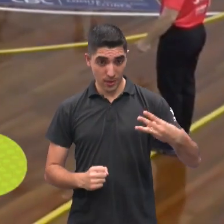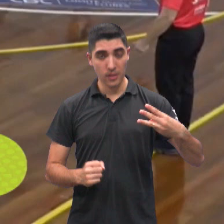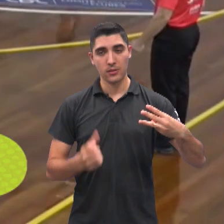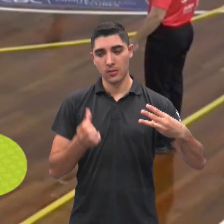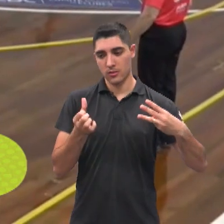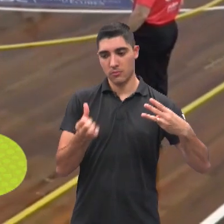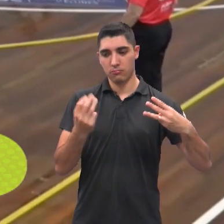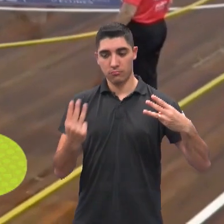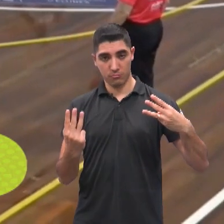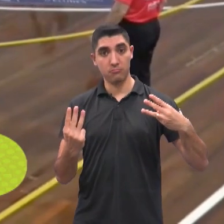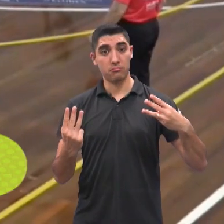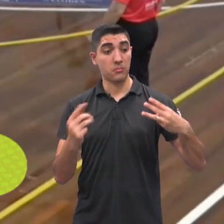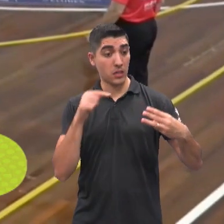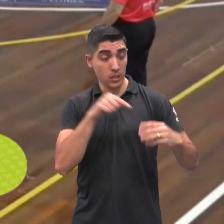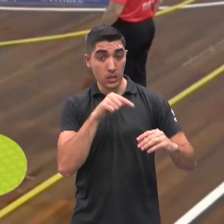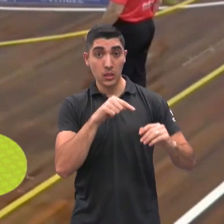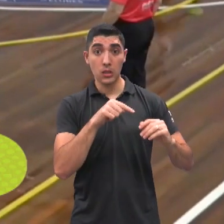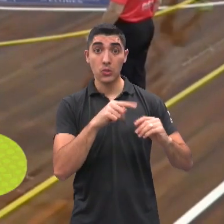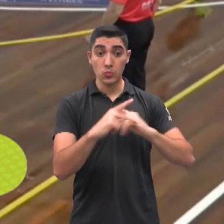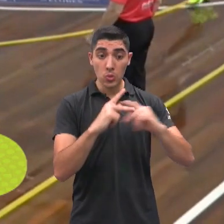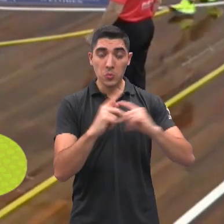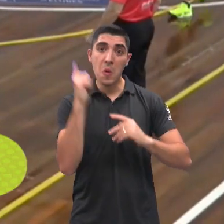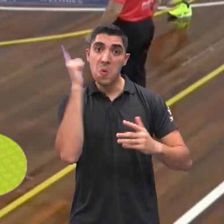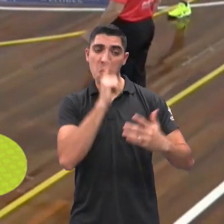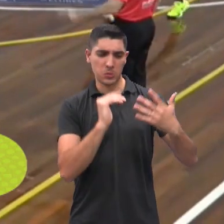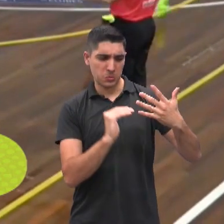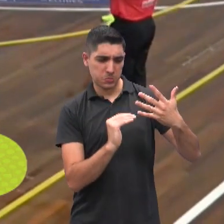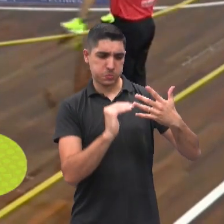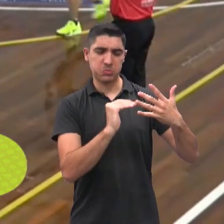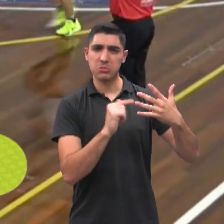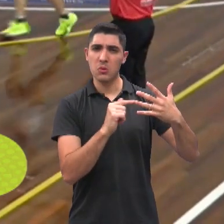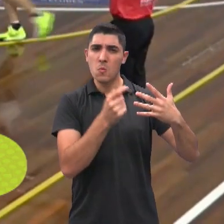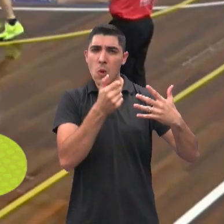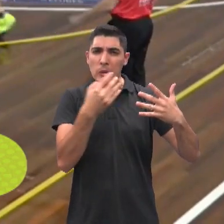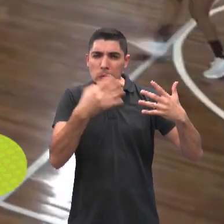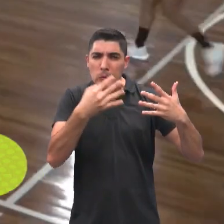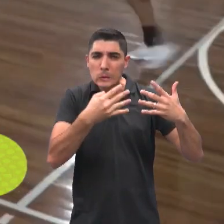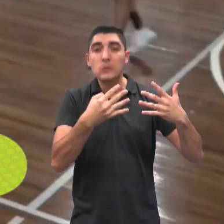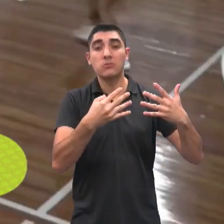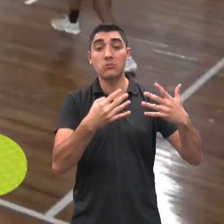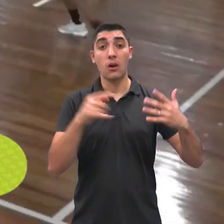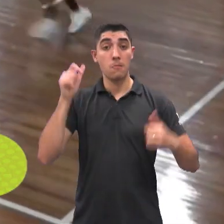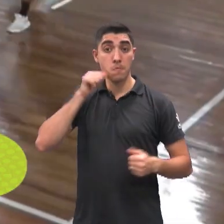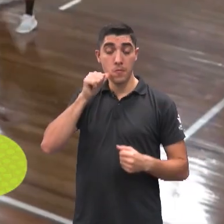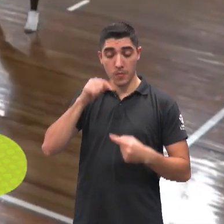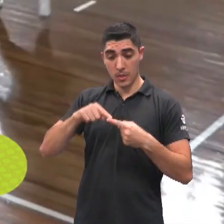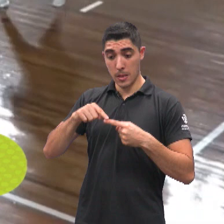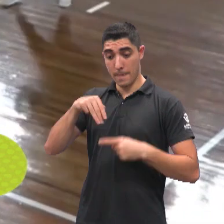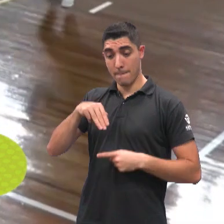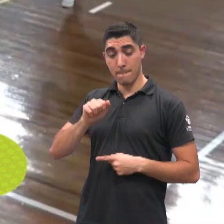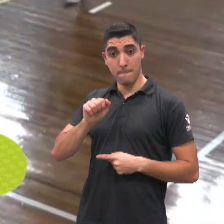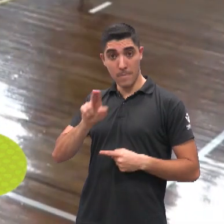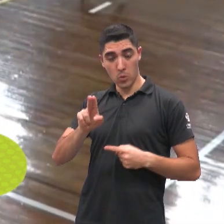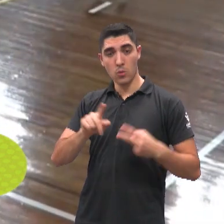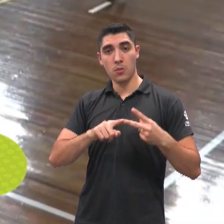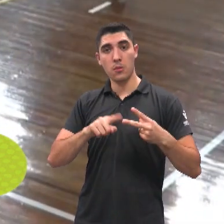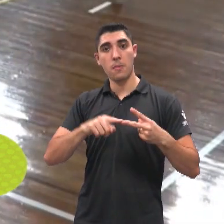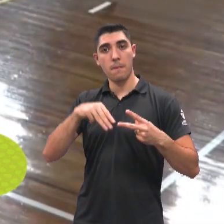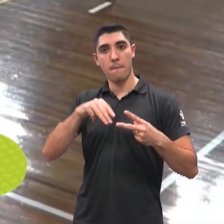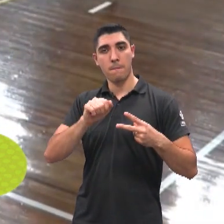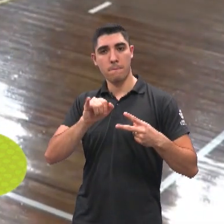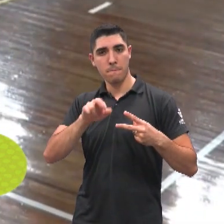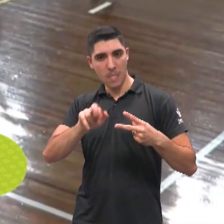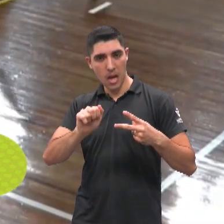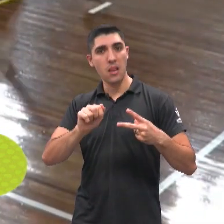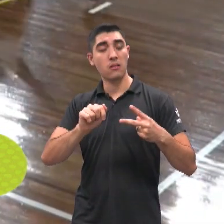83-63, e encostou de vez no G4 da LBF, com boas atuações da Manu Rios, mais uma vez, e a Mayra Holford. O São